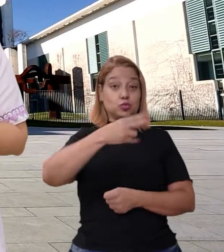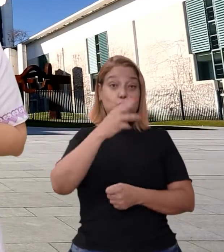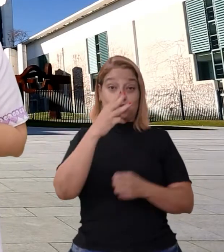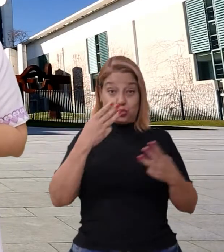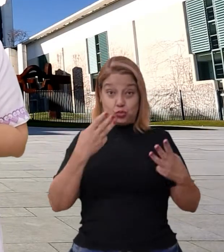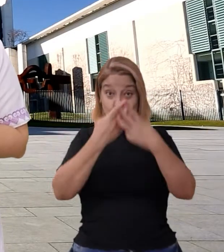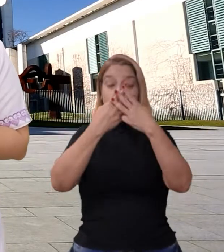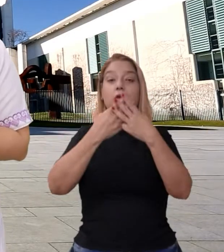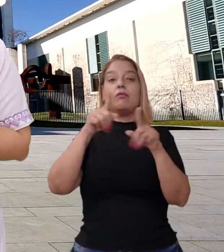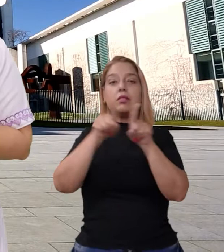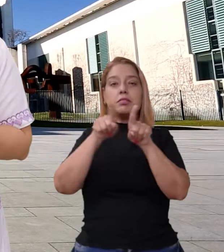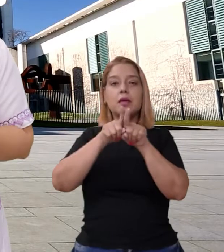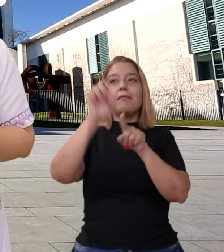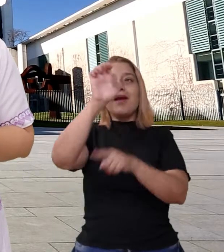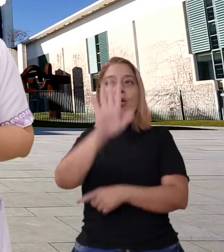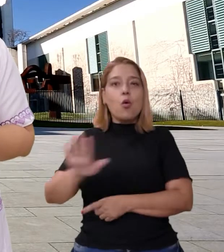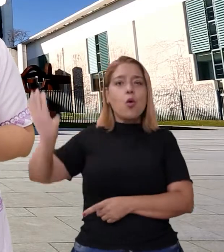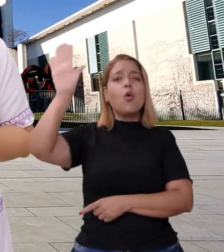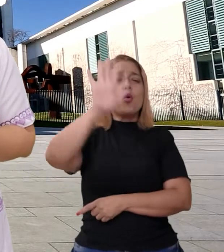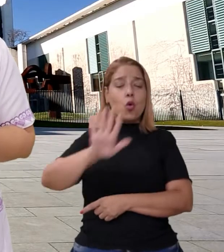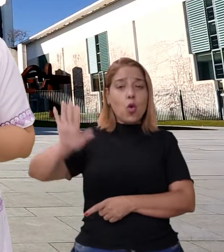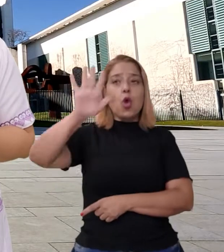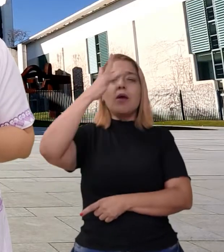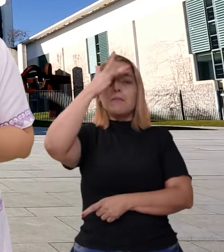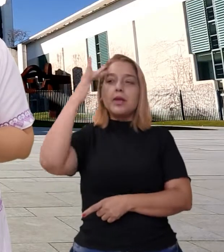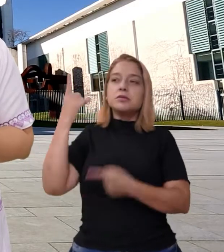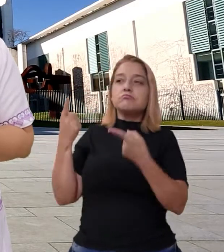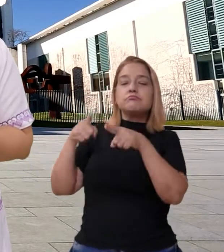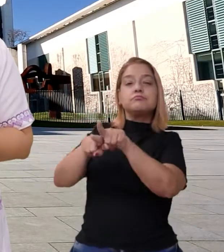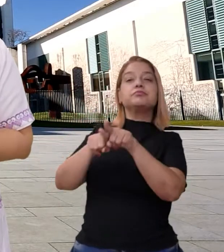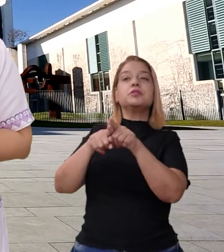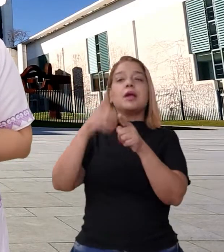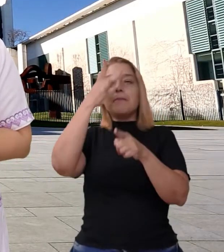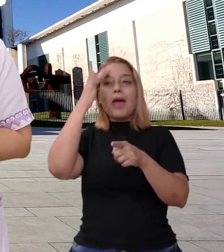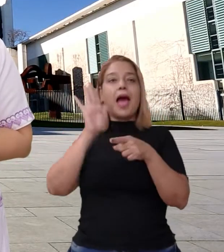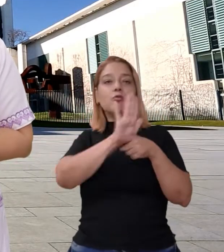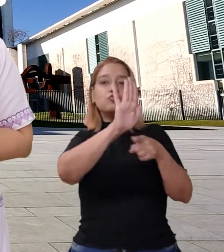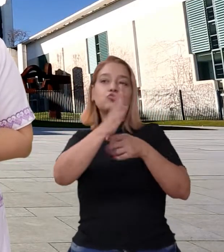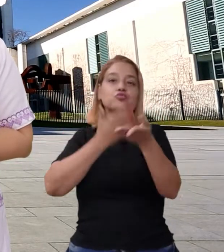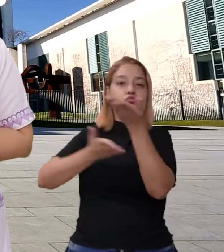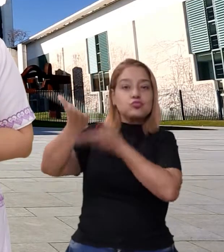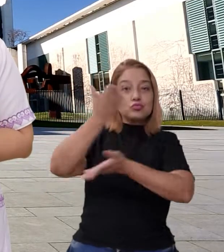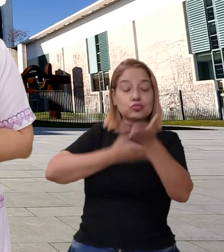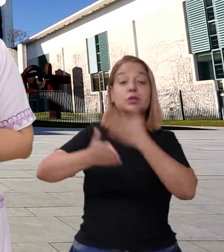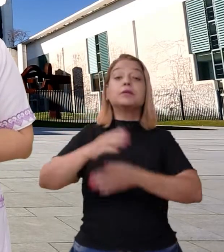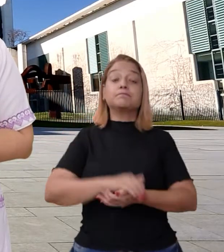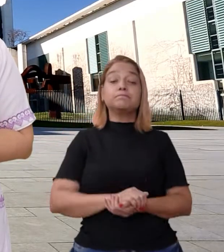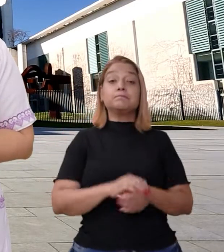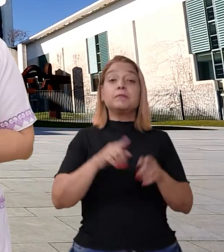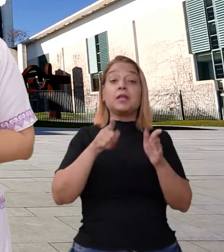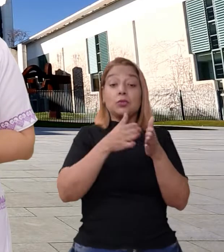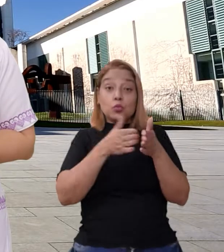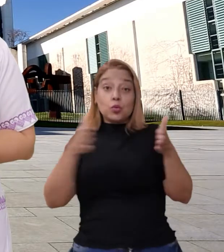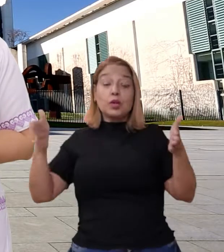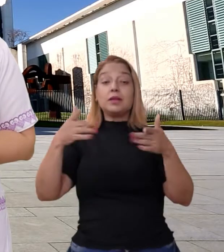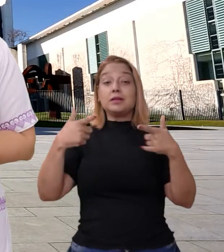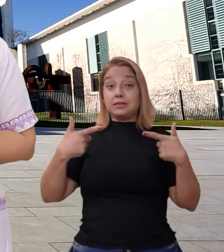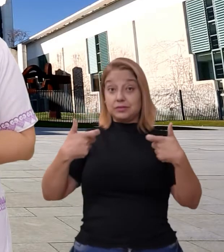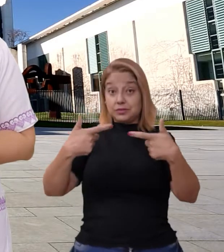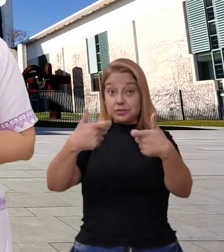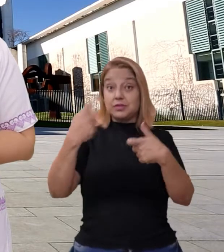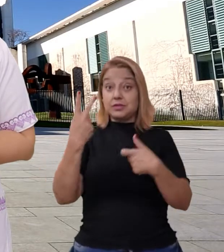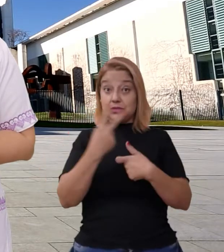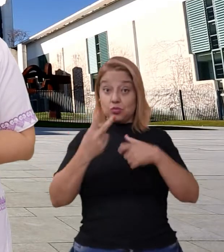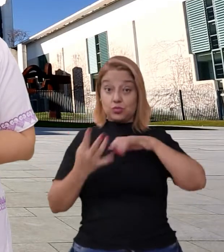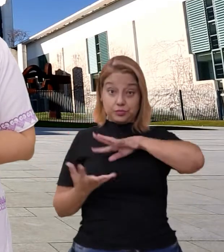regime nazista alemão, seus aliados e também seus colaboradores. Durante a Segunda Guerra Mundial, os líderes